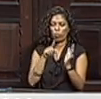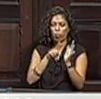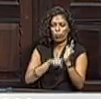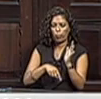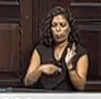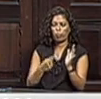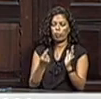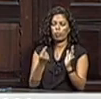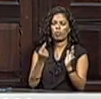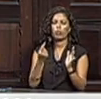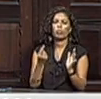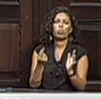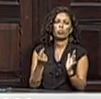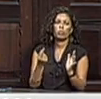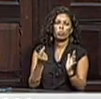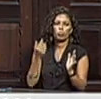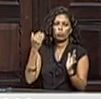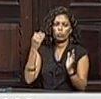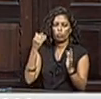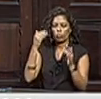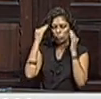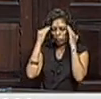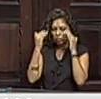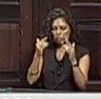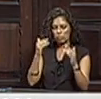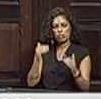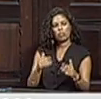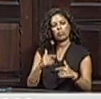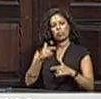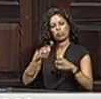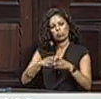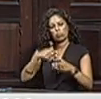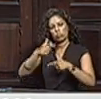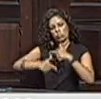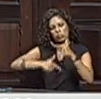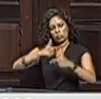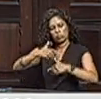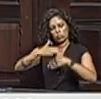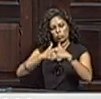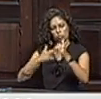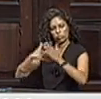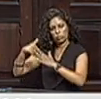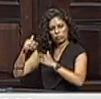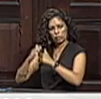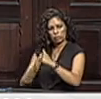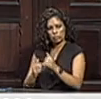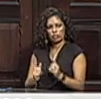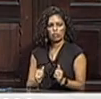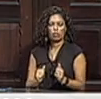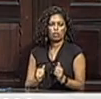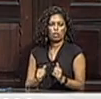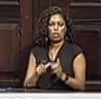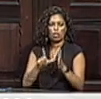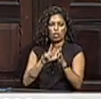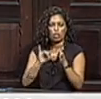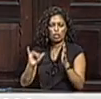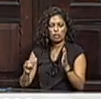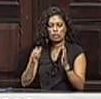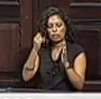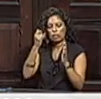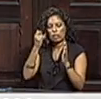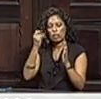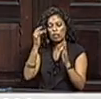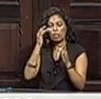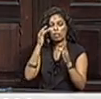proteção aos trabalhadores. A legislação trabalhista estabelece um mínimo de proteção